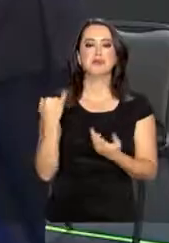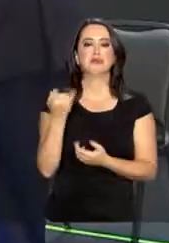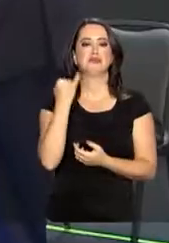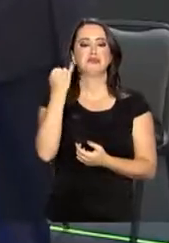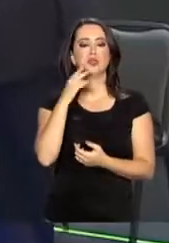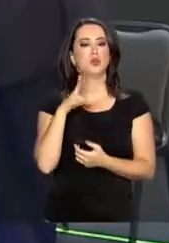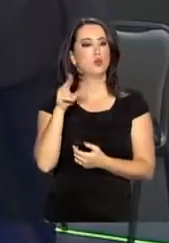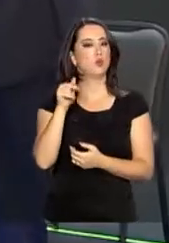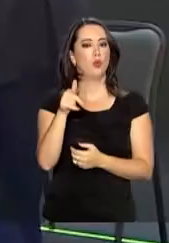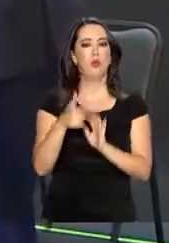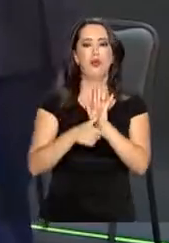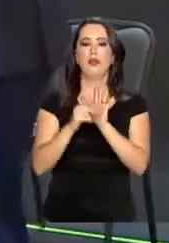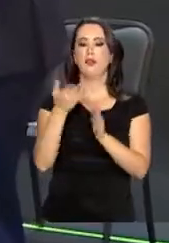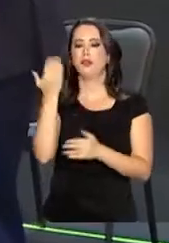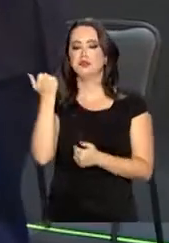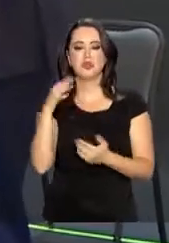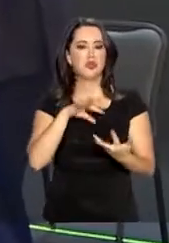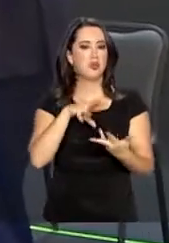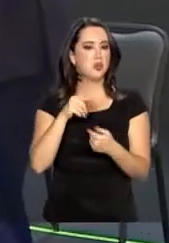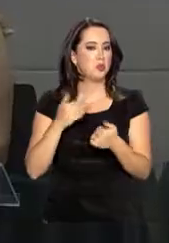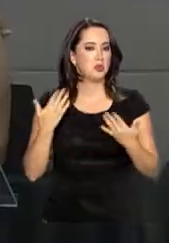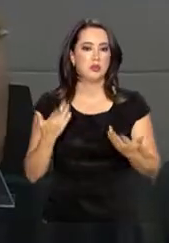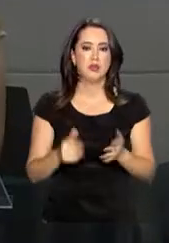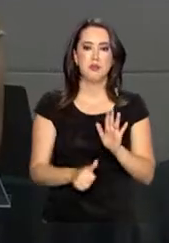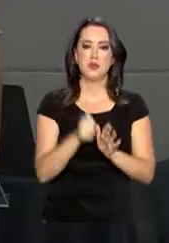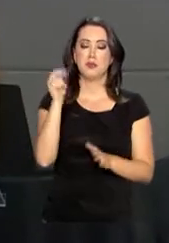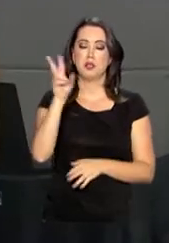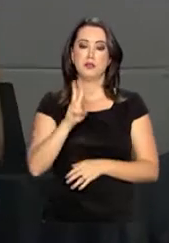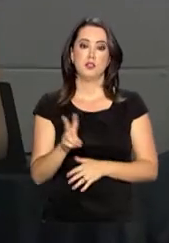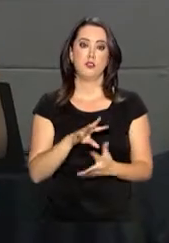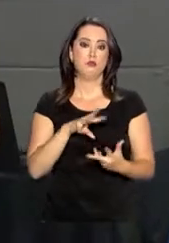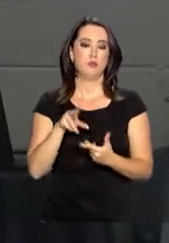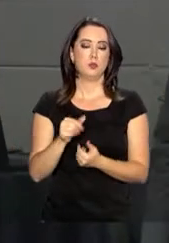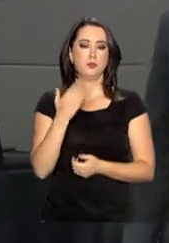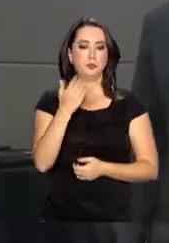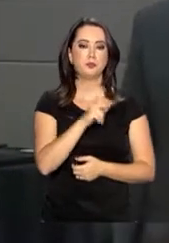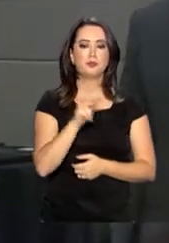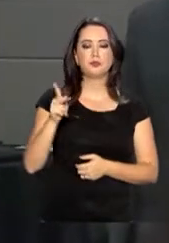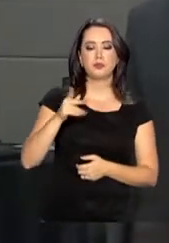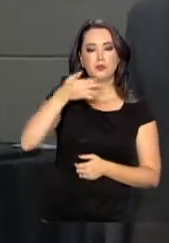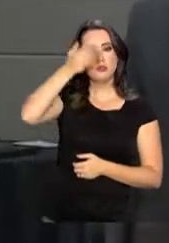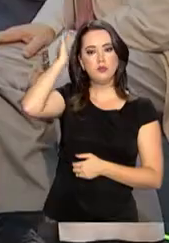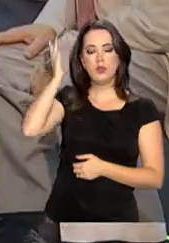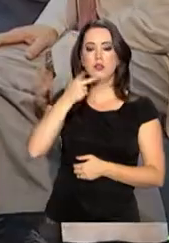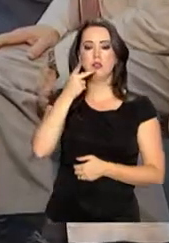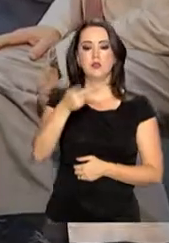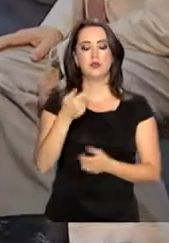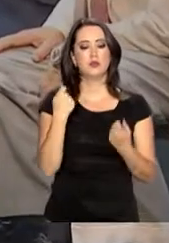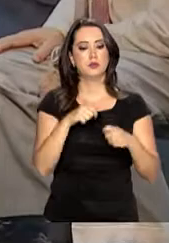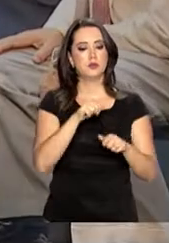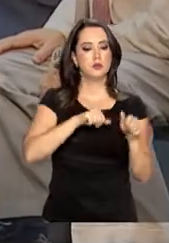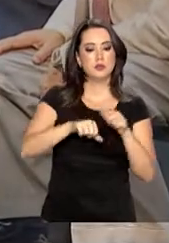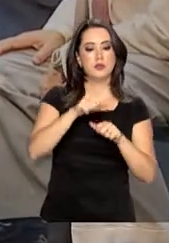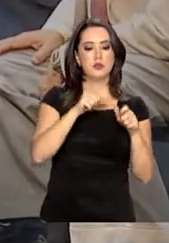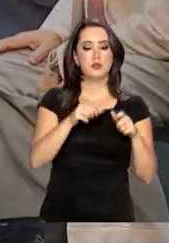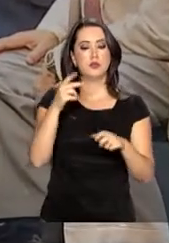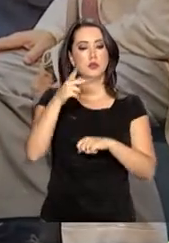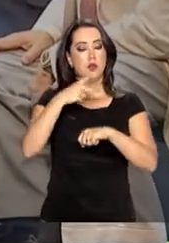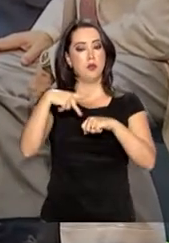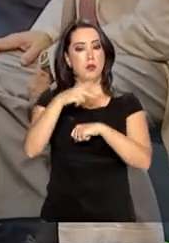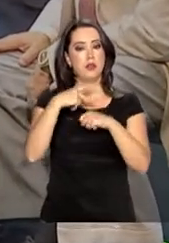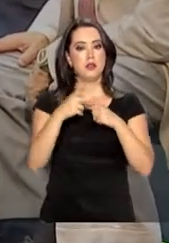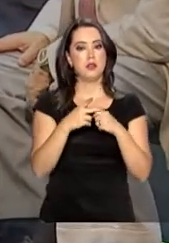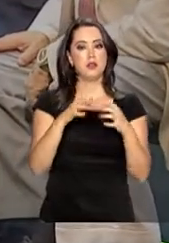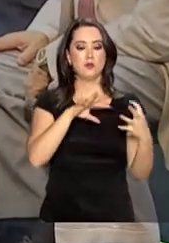mundo. Durante a cerimônia de inauguração, o presidente Michel Temer destacou que o laboratório deve reposicionar o Brasil no